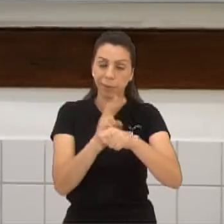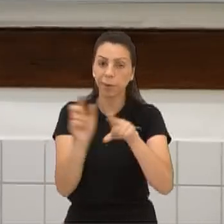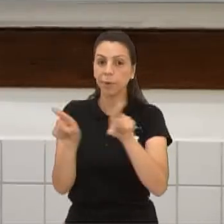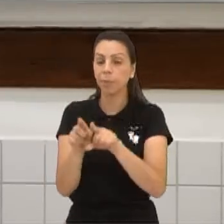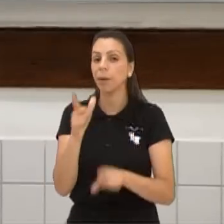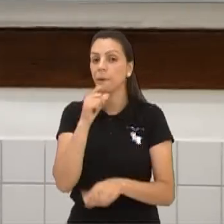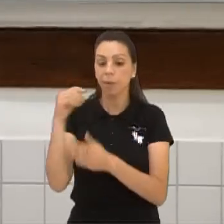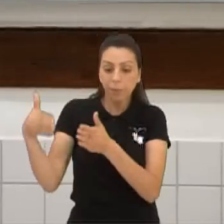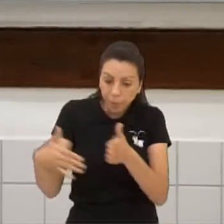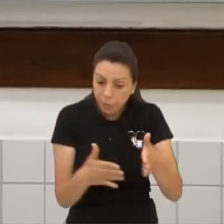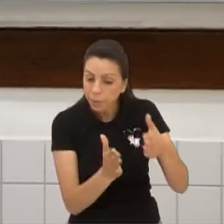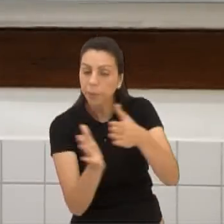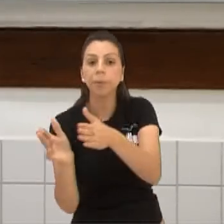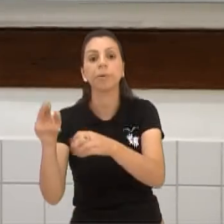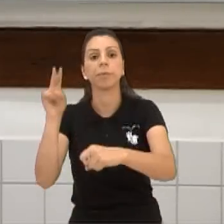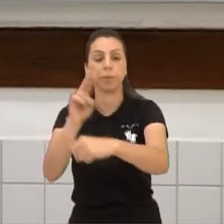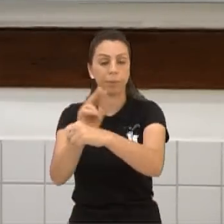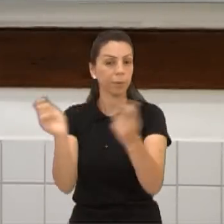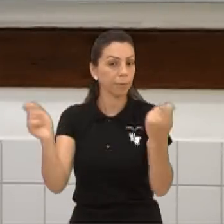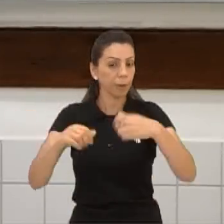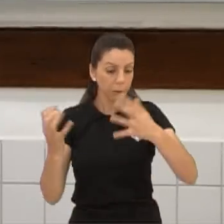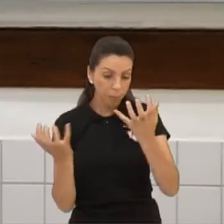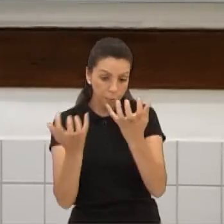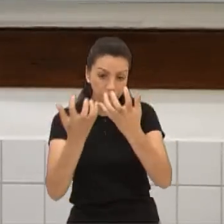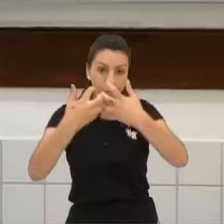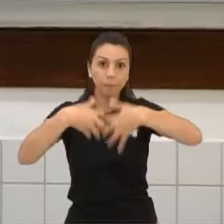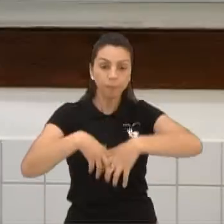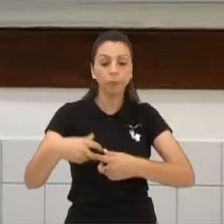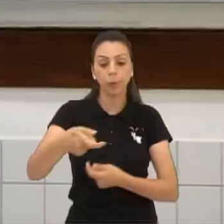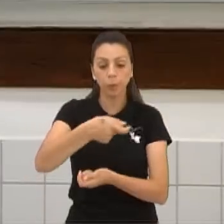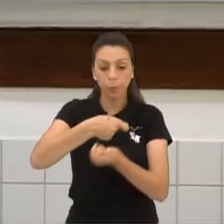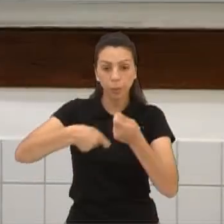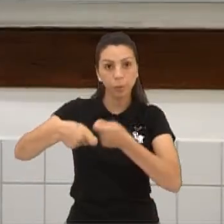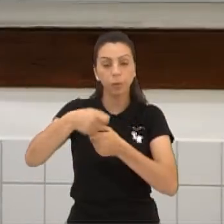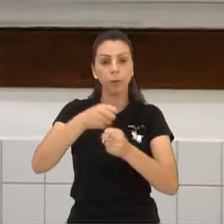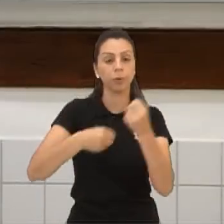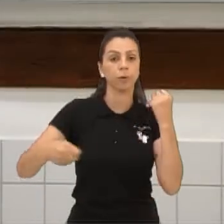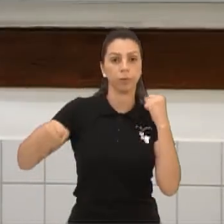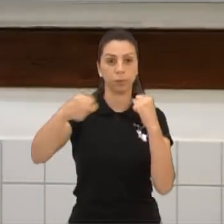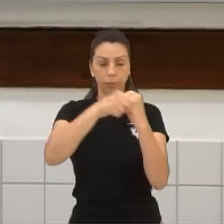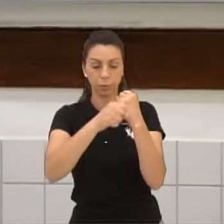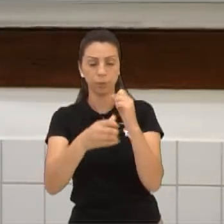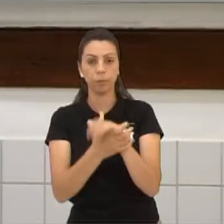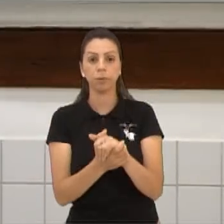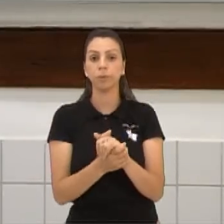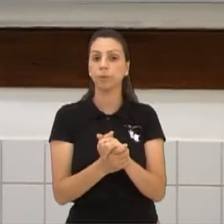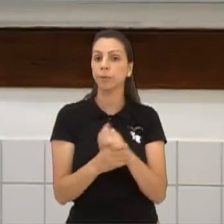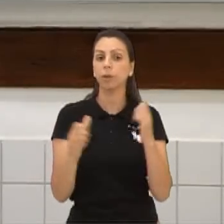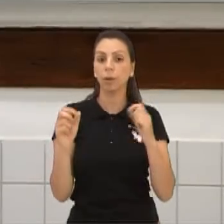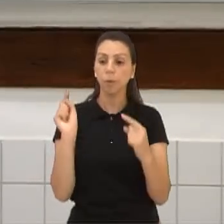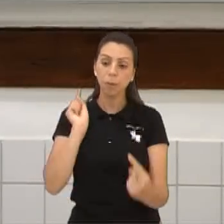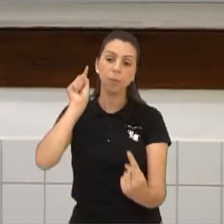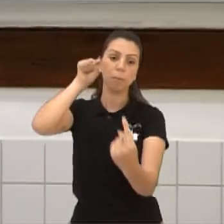rios. Nós também temos funções econômicas e sociais que levam